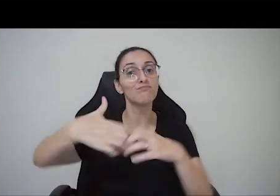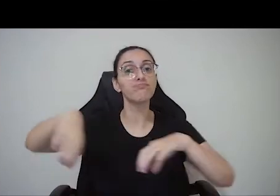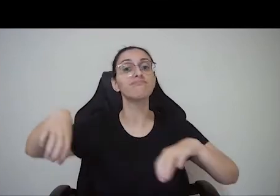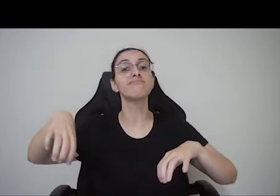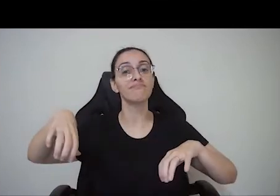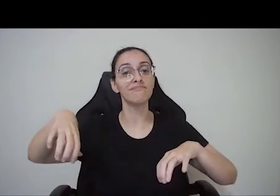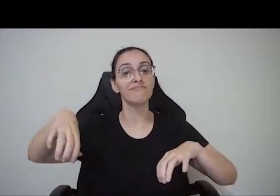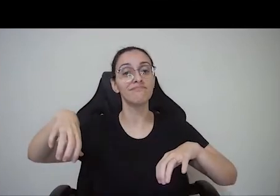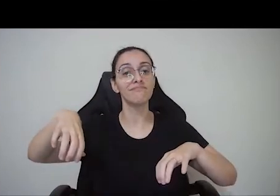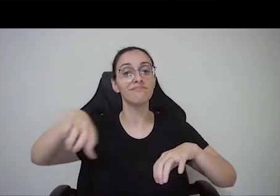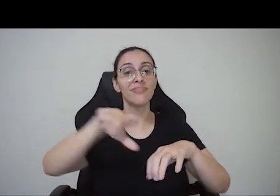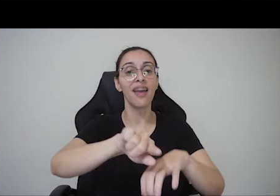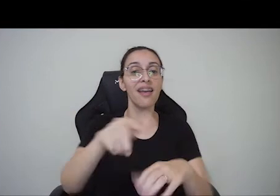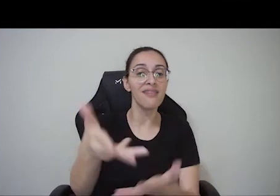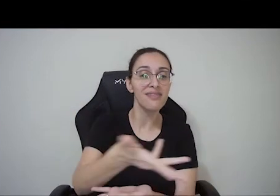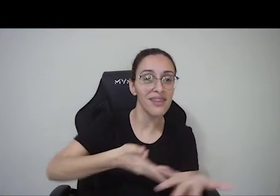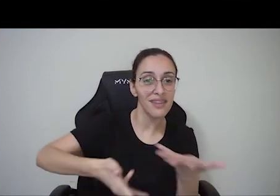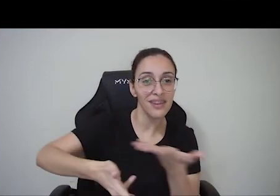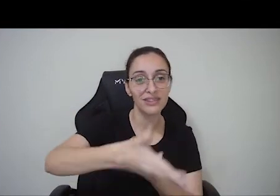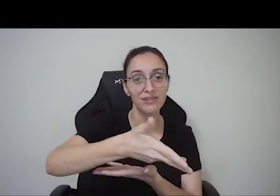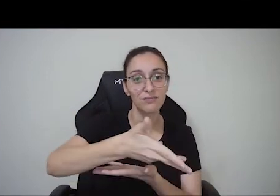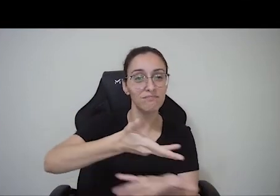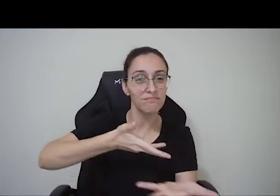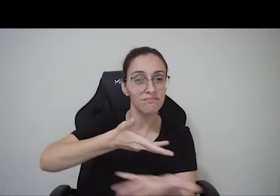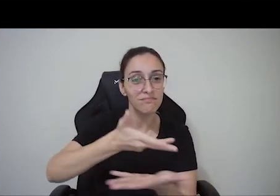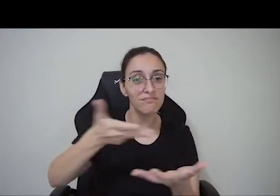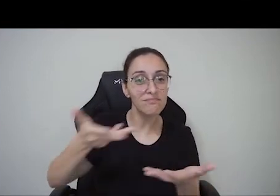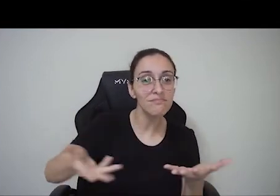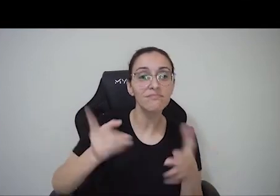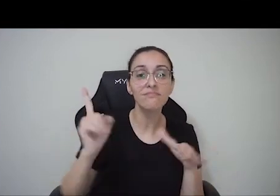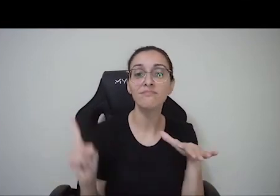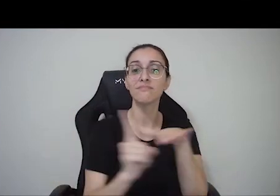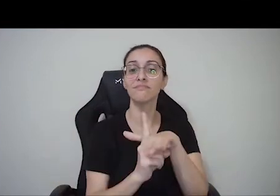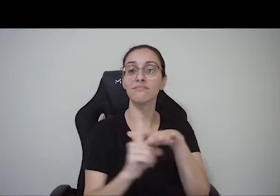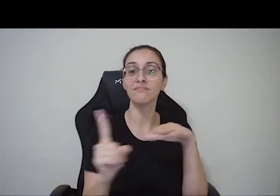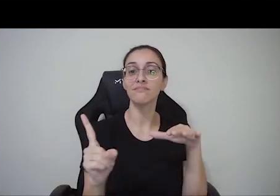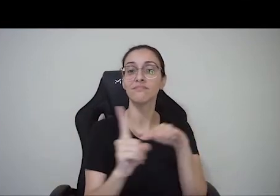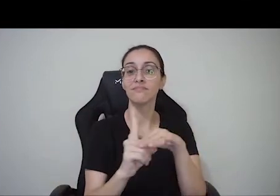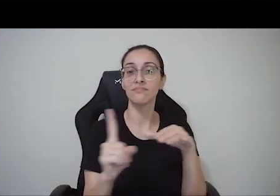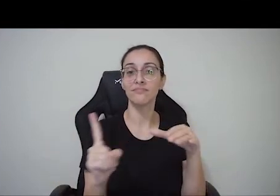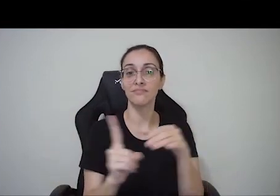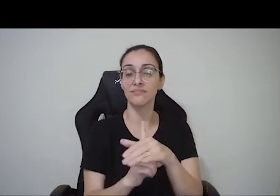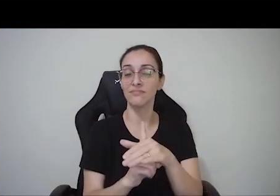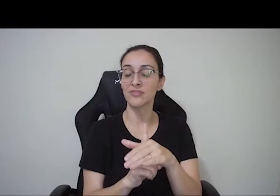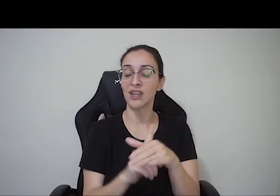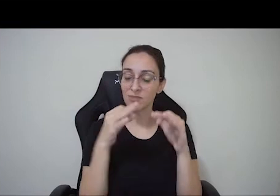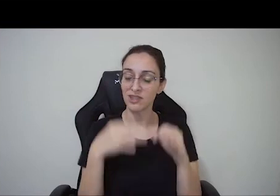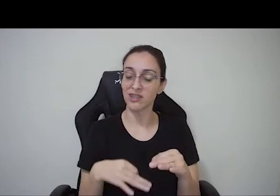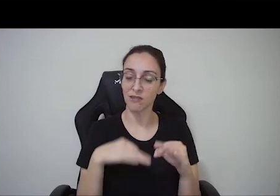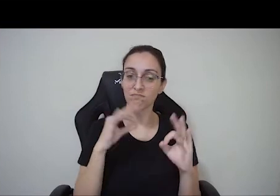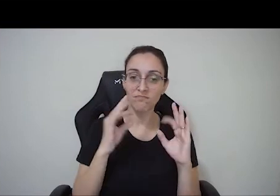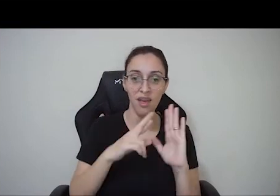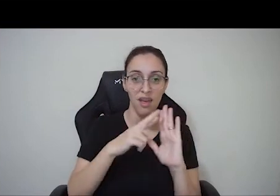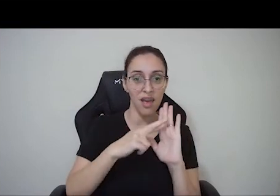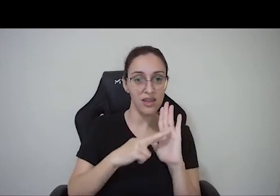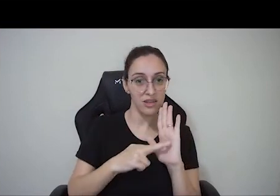Integração. A integração, as pessoas com deficiência, elas têm que se adequar às normas do lugar, ou às normas